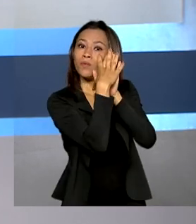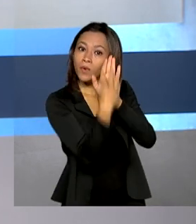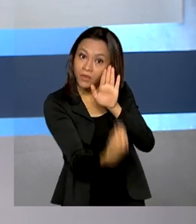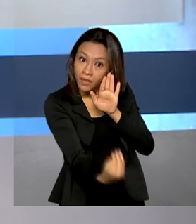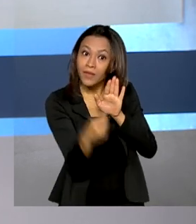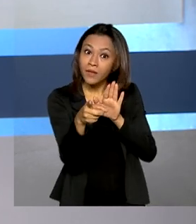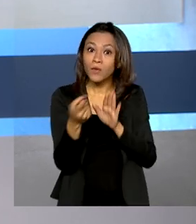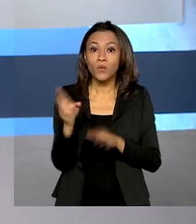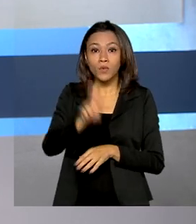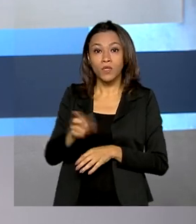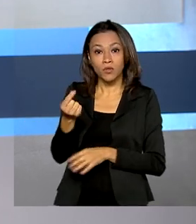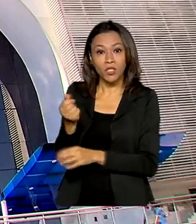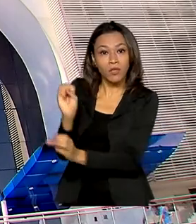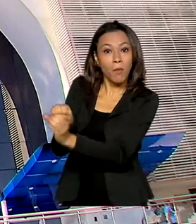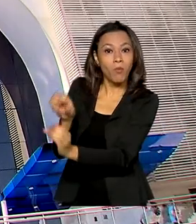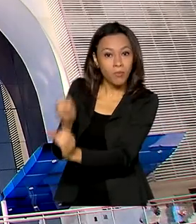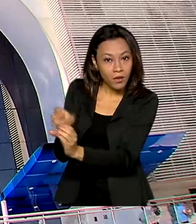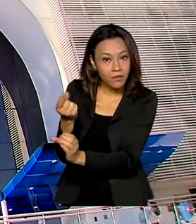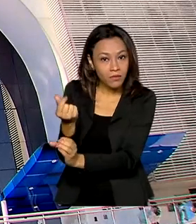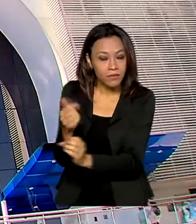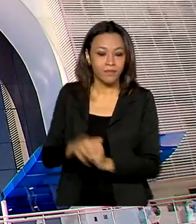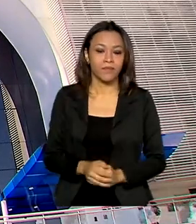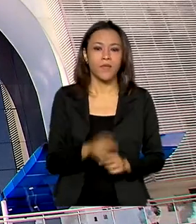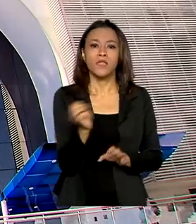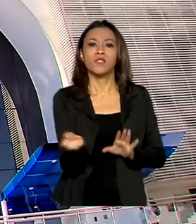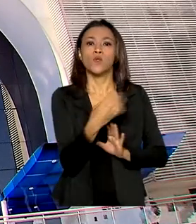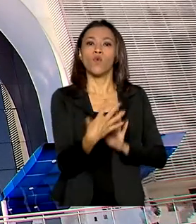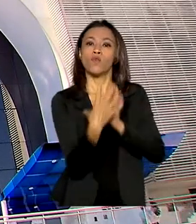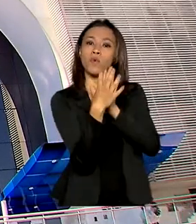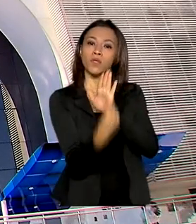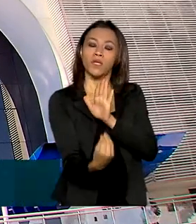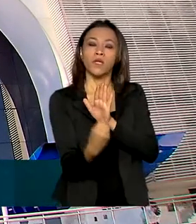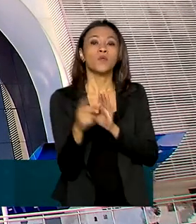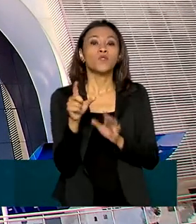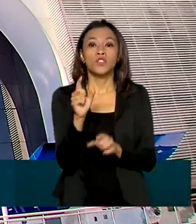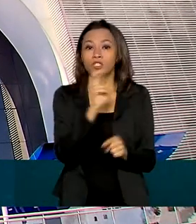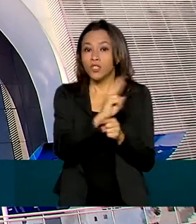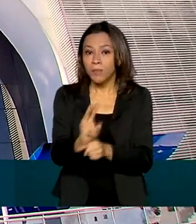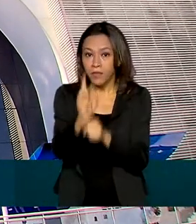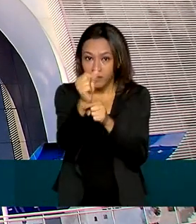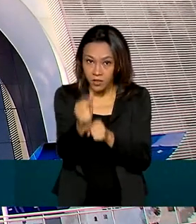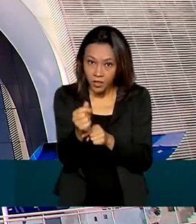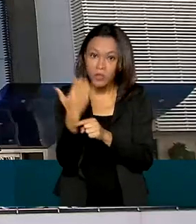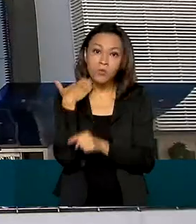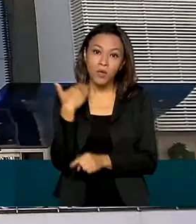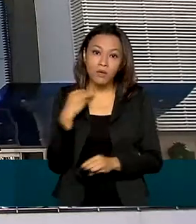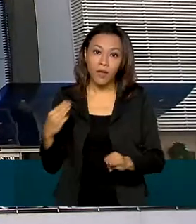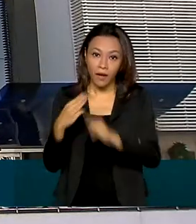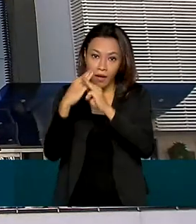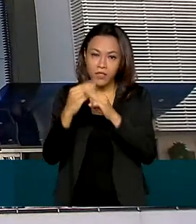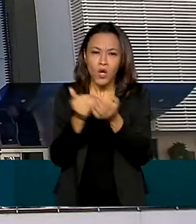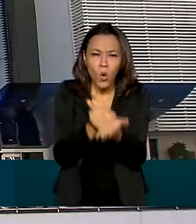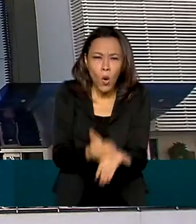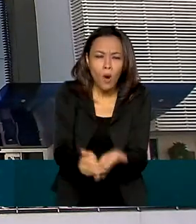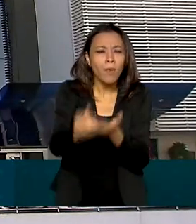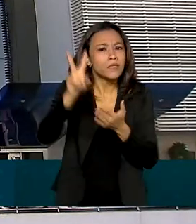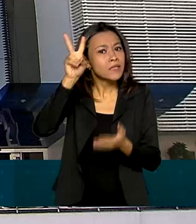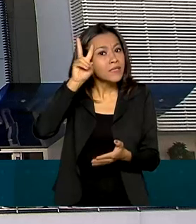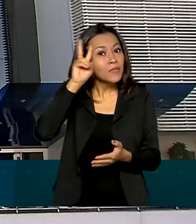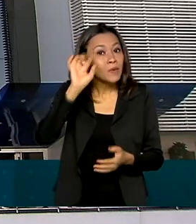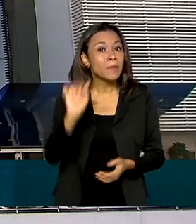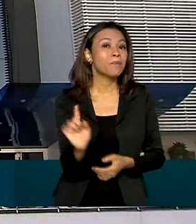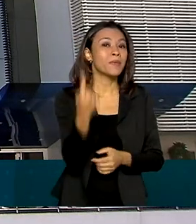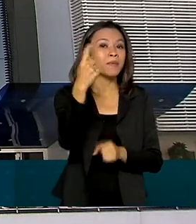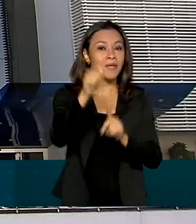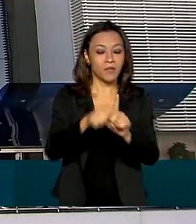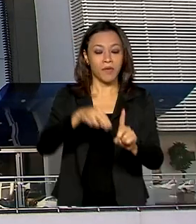da poupança. A nova modalidade de crédito imobiliário da Caixa começa a valer na segunda-feira, 1º